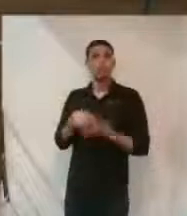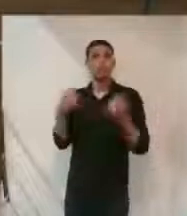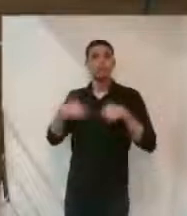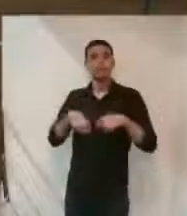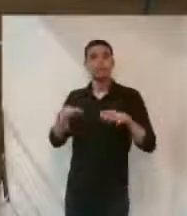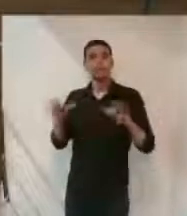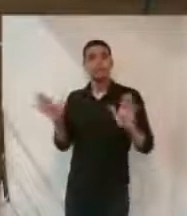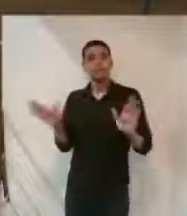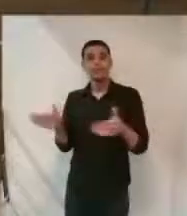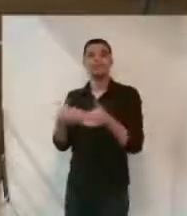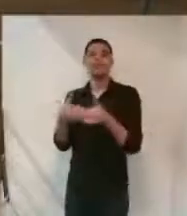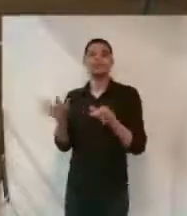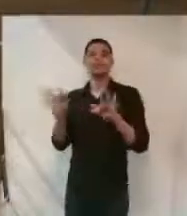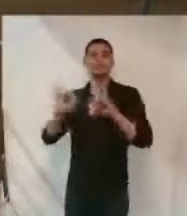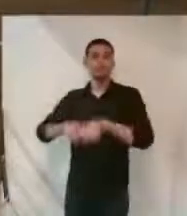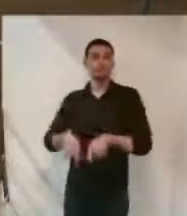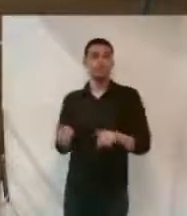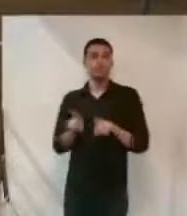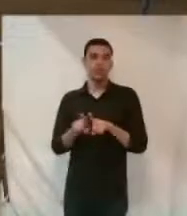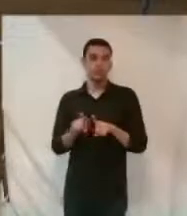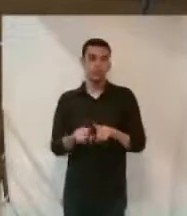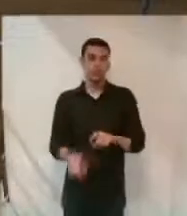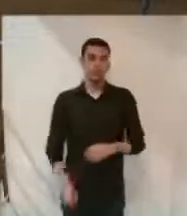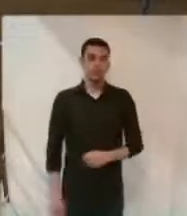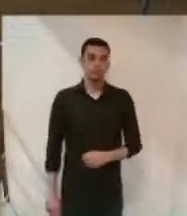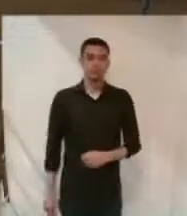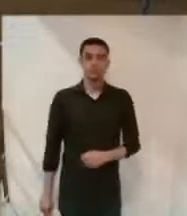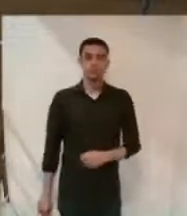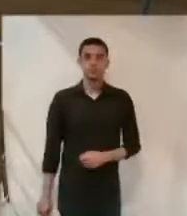precisam pôr fim aos aterros,